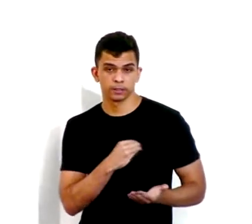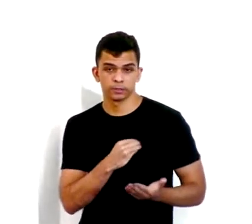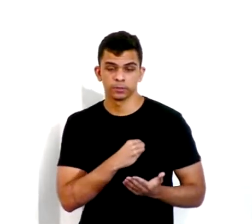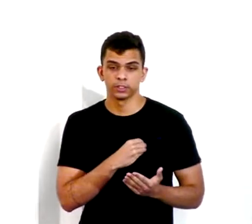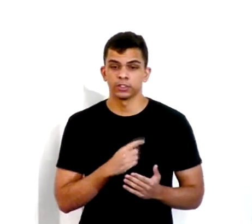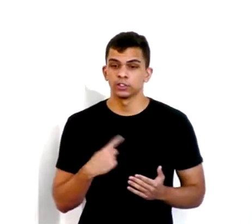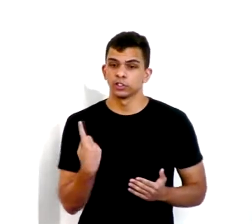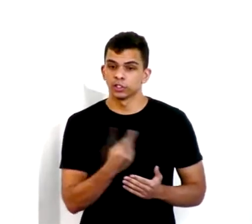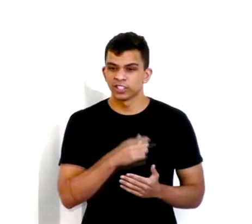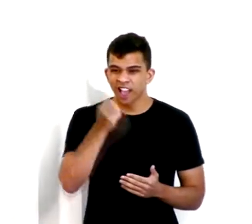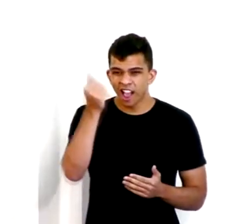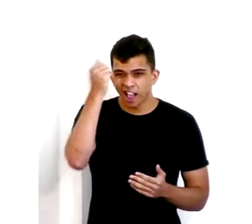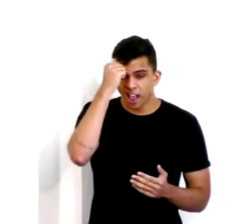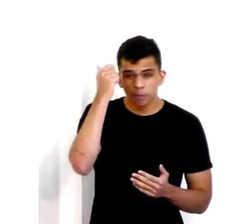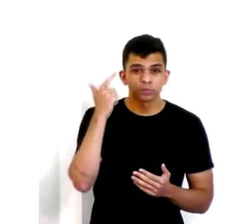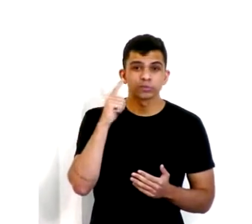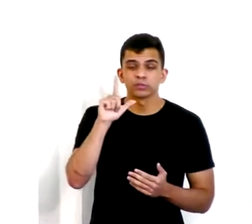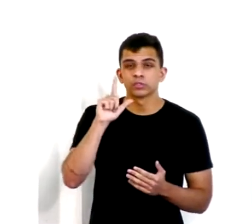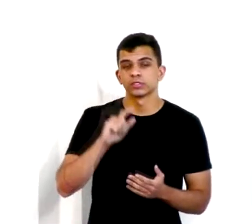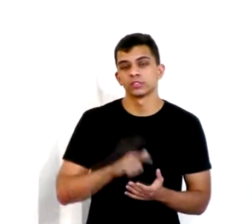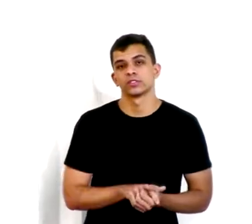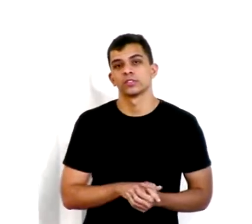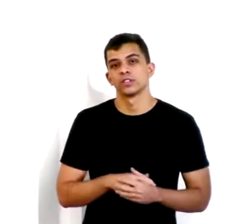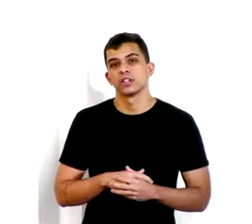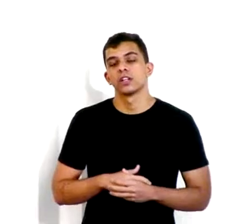genuíno. Sem o pecado